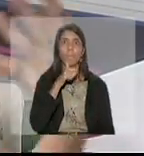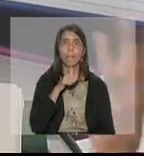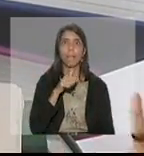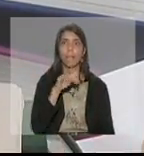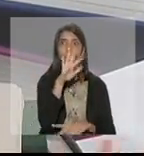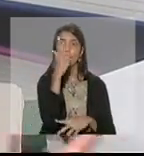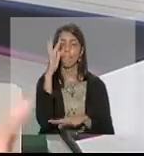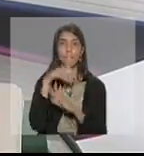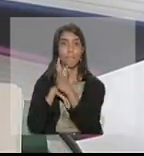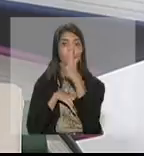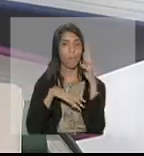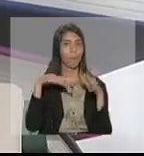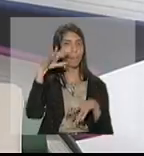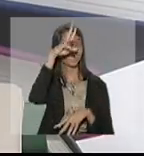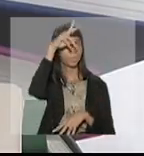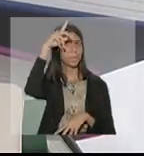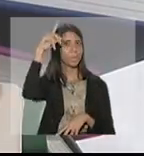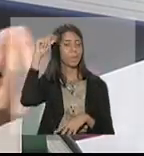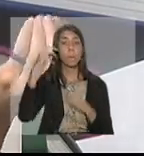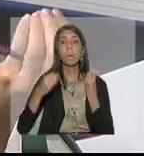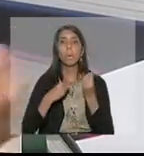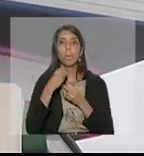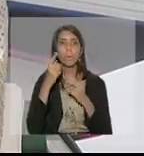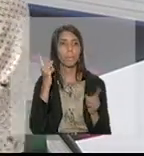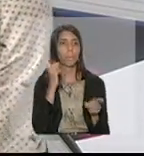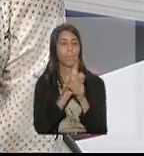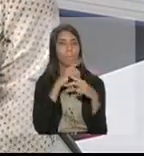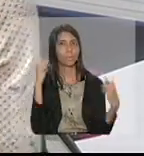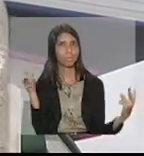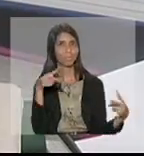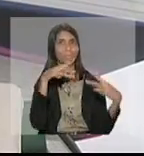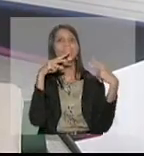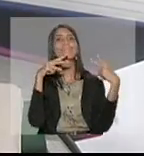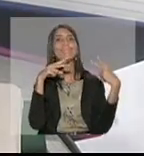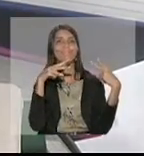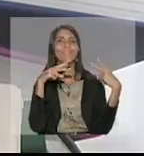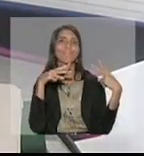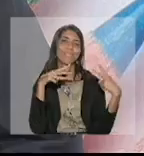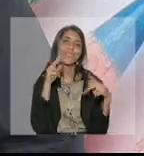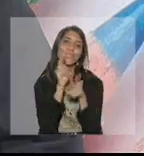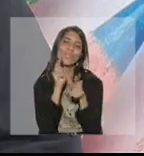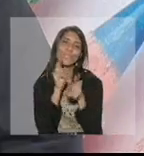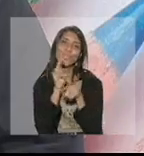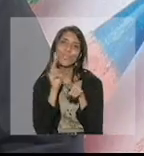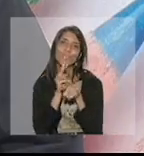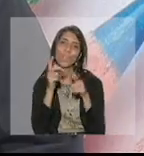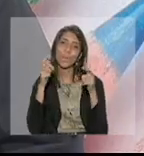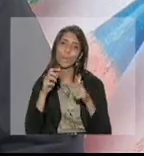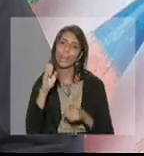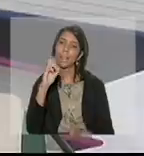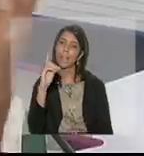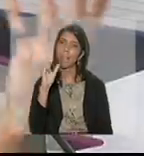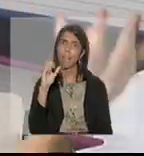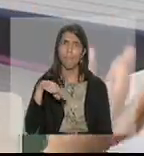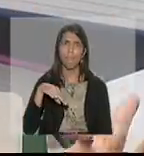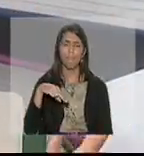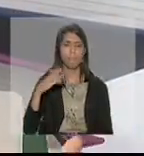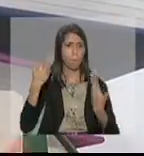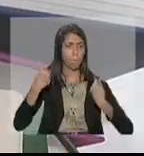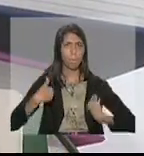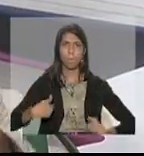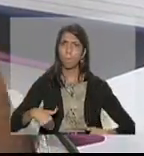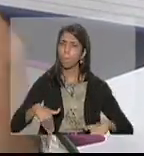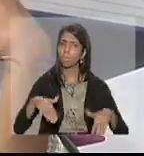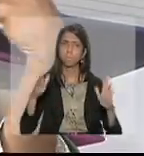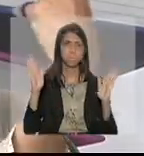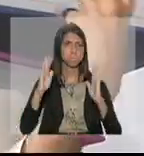floresta amazônica, como que eles se encontraram. Meio Éden, né? E que daqueles corpos,